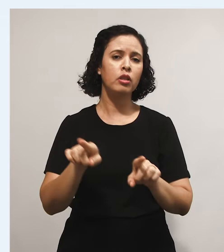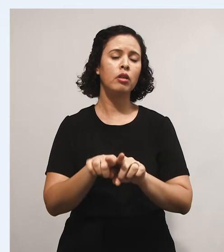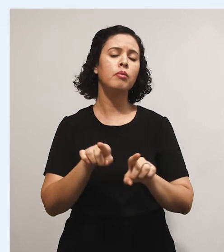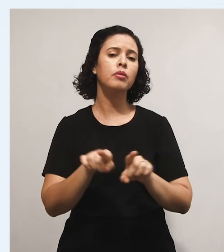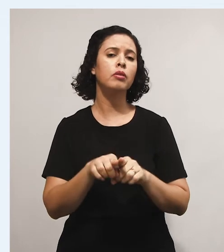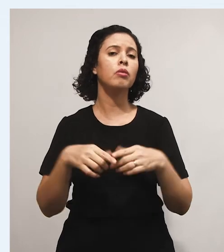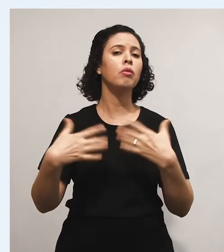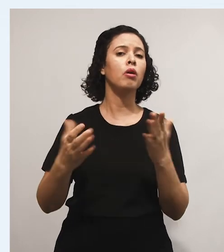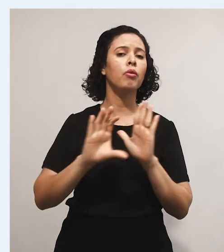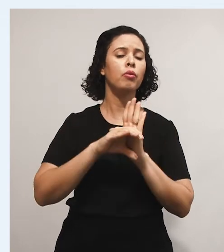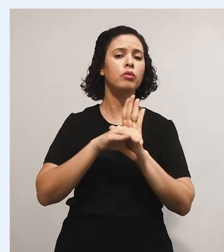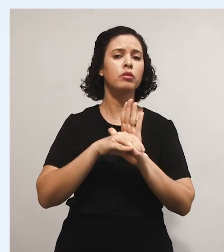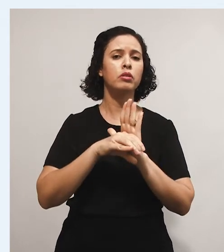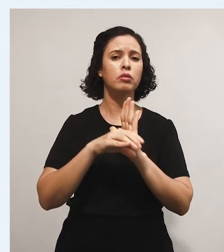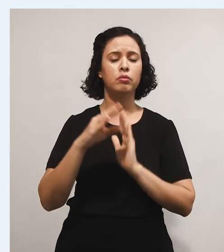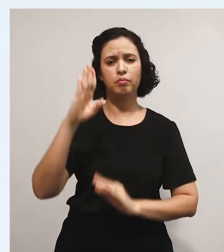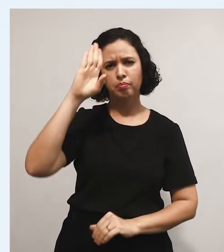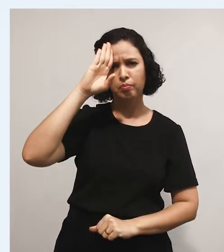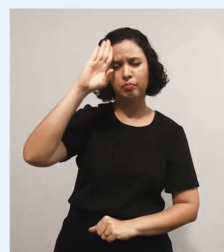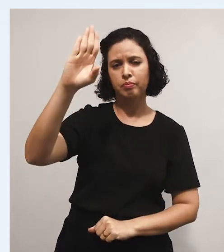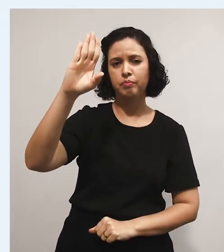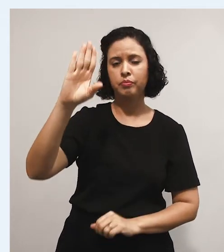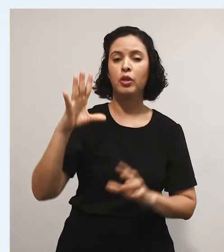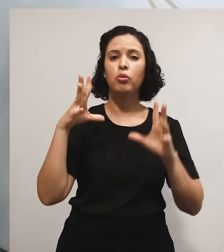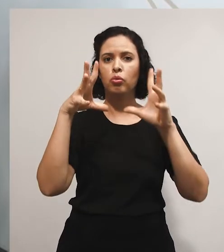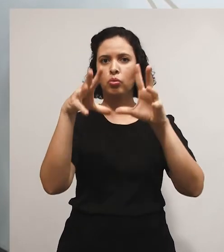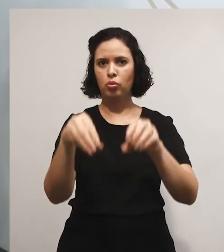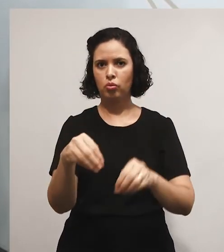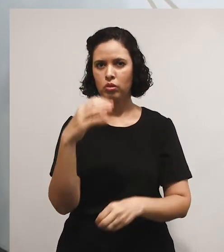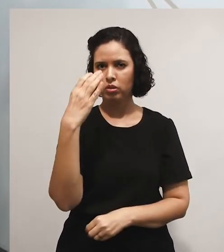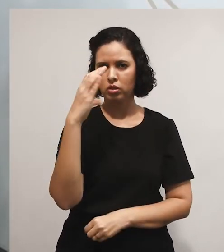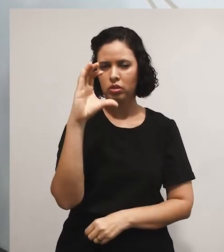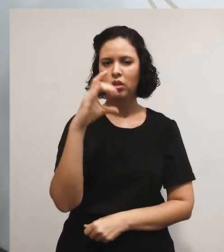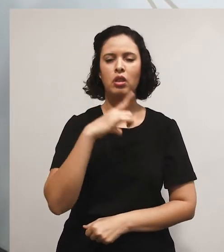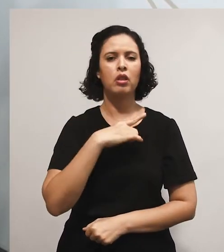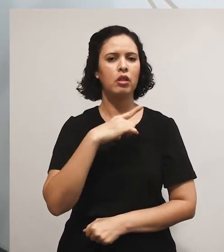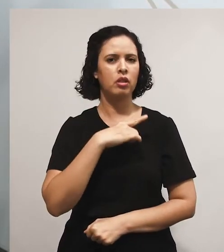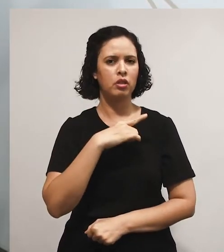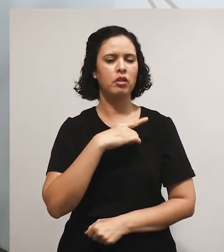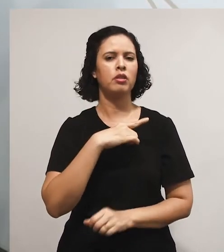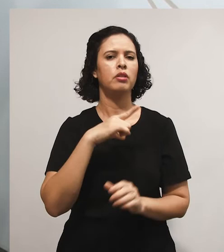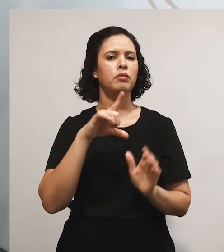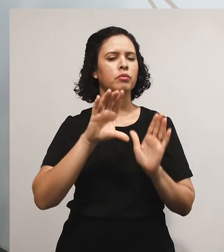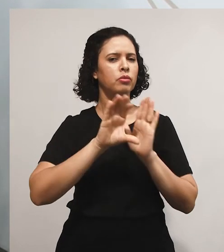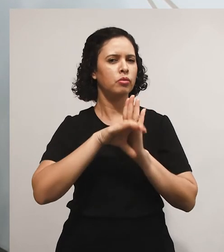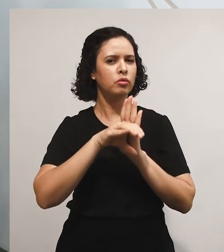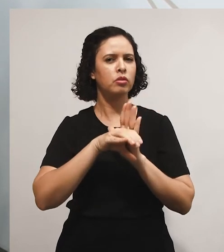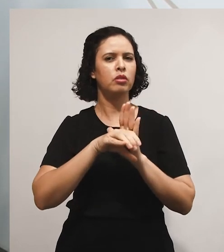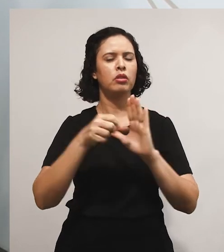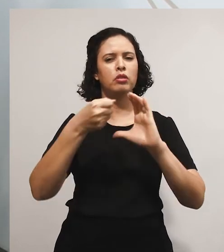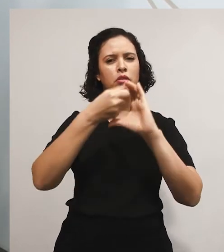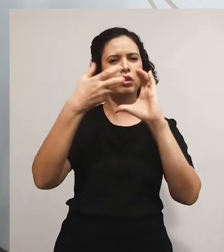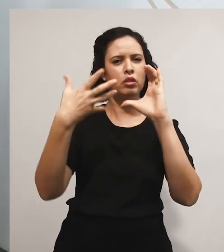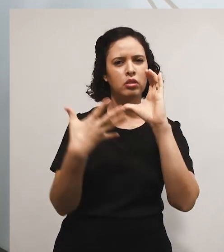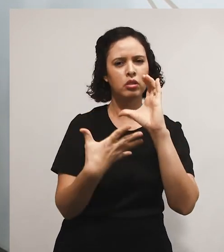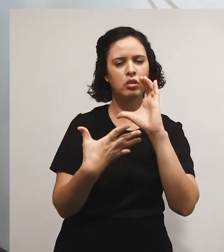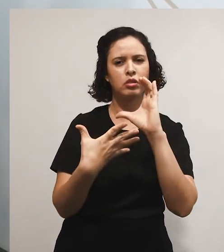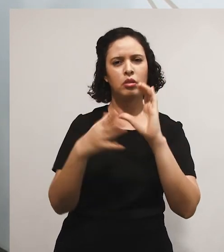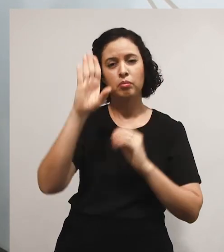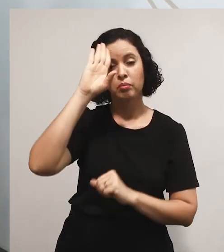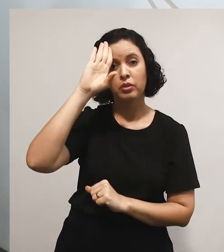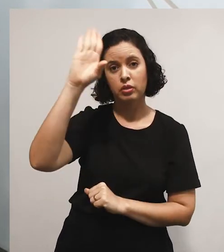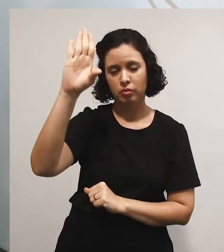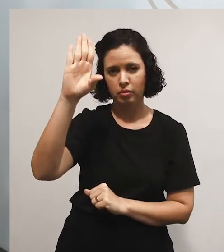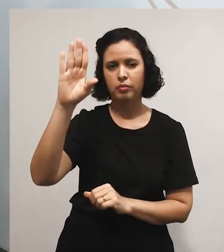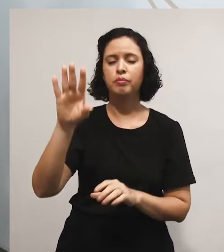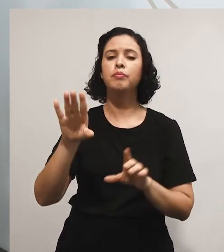conceitos fundamentais? Vejam vocês que todas as ciências, então, elas têm esses conceitos, essas categorias fundamentais. A